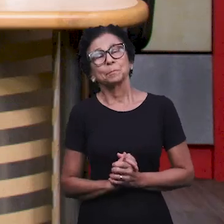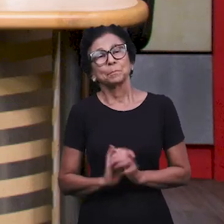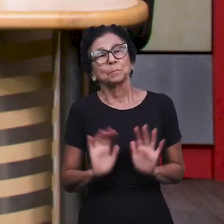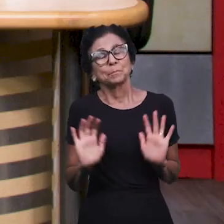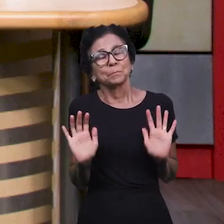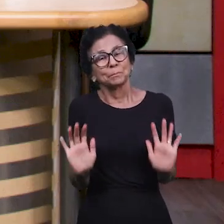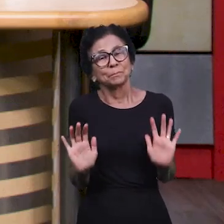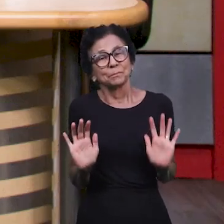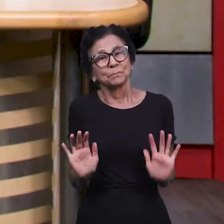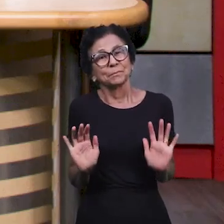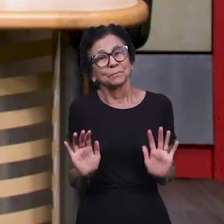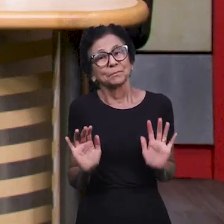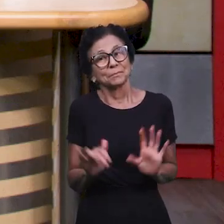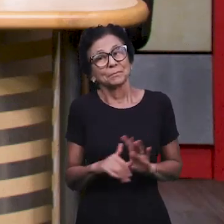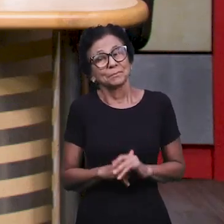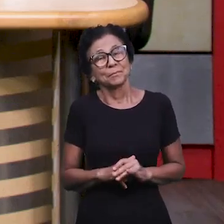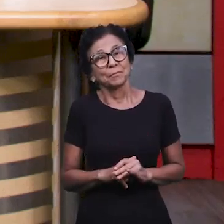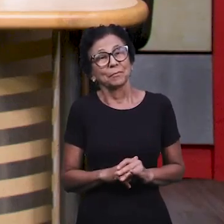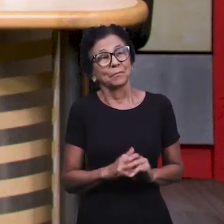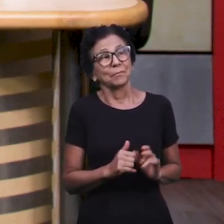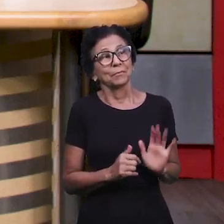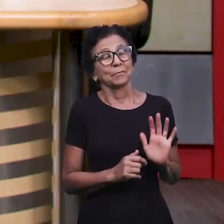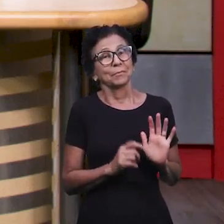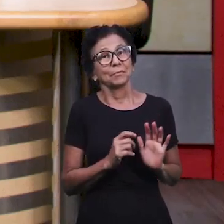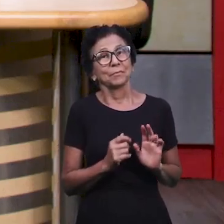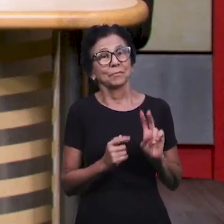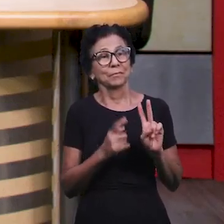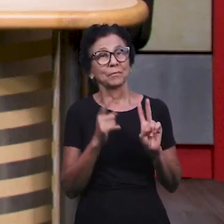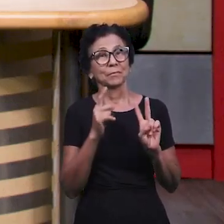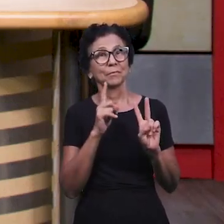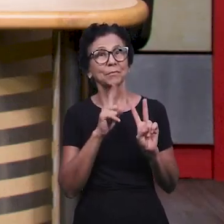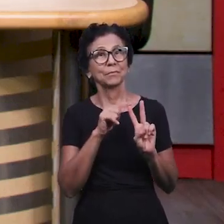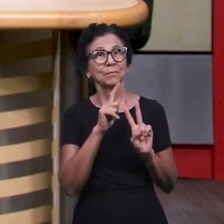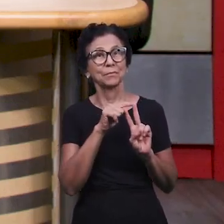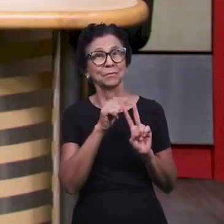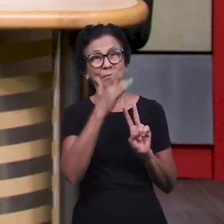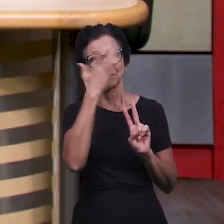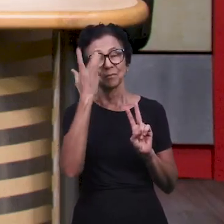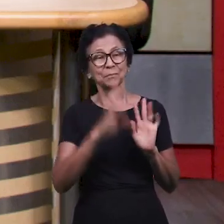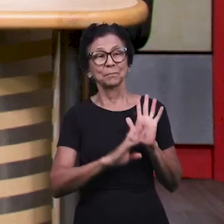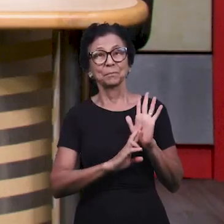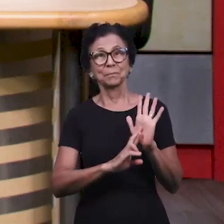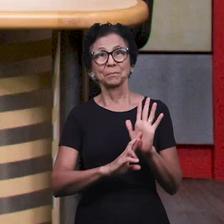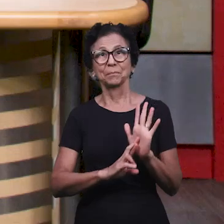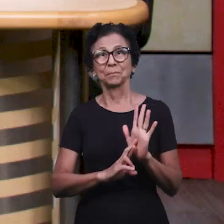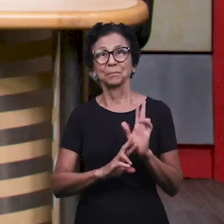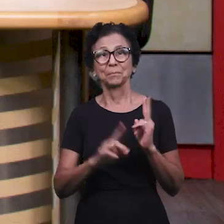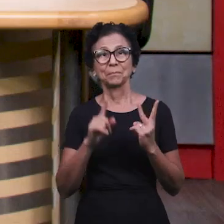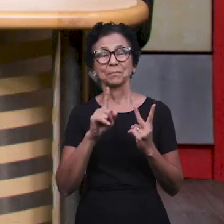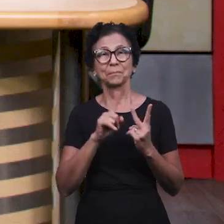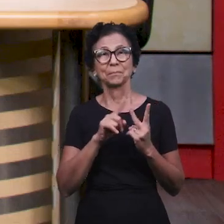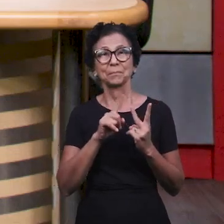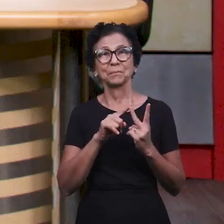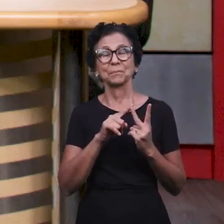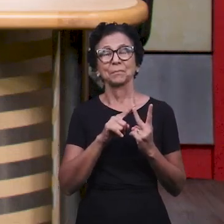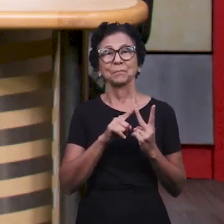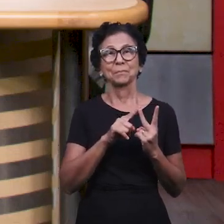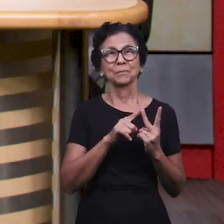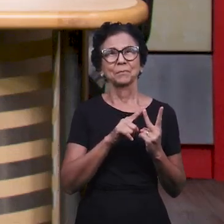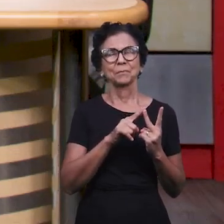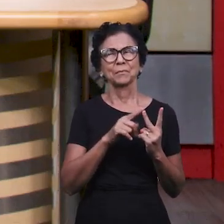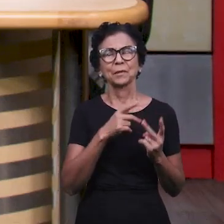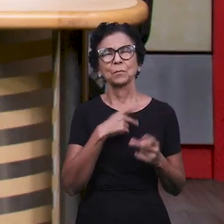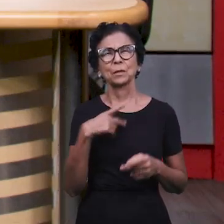de representatividade, nós temos hoje aqui o pastor Gilson, que está responsável pela obra na África e também naquela área que